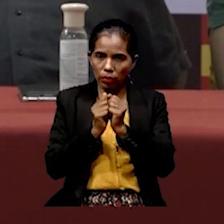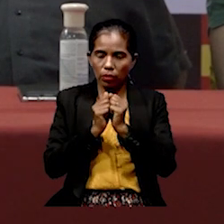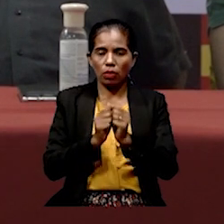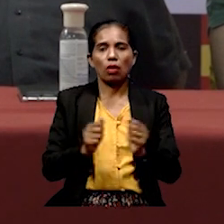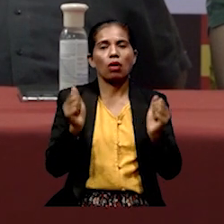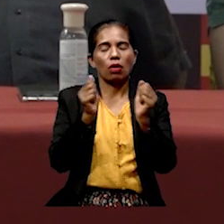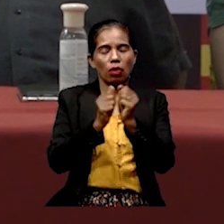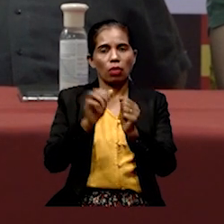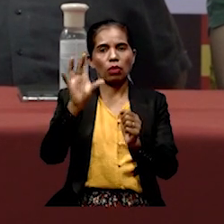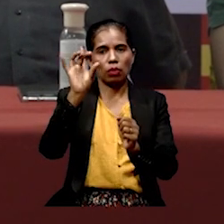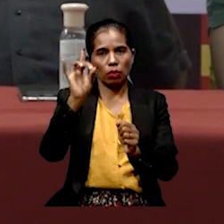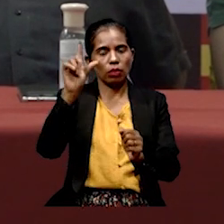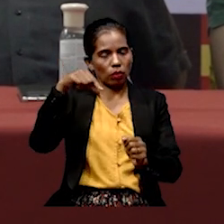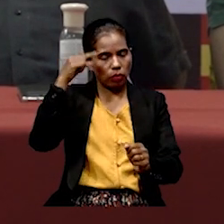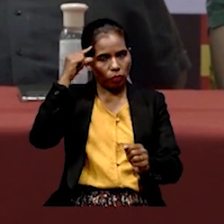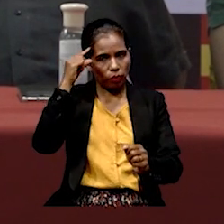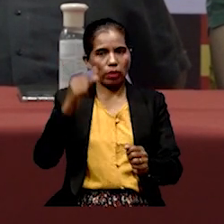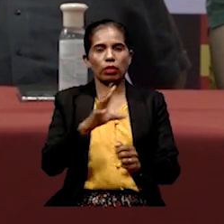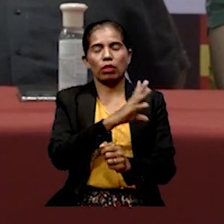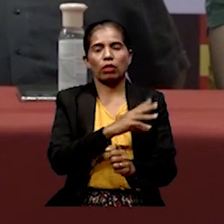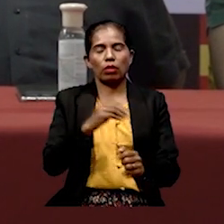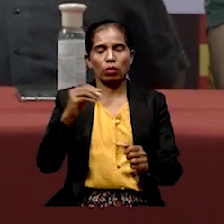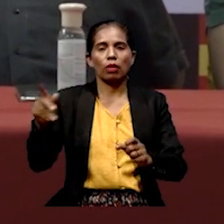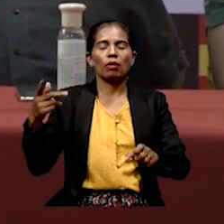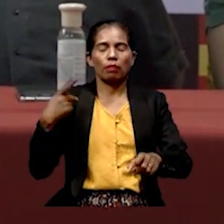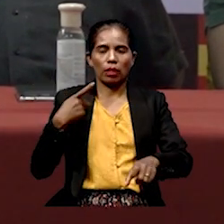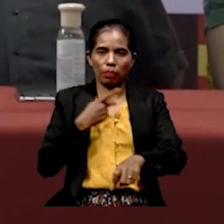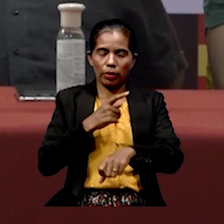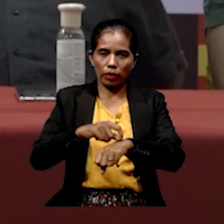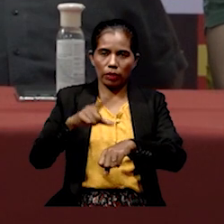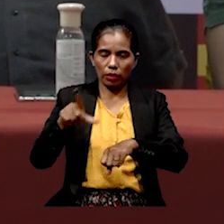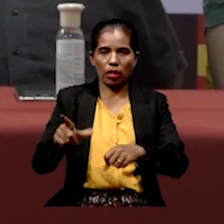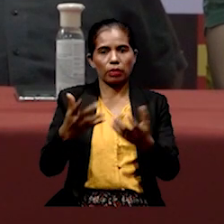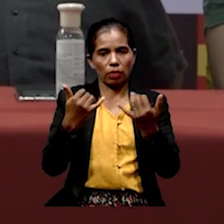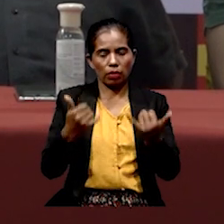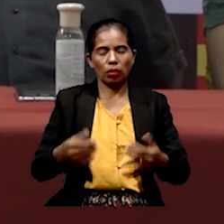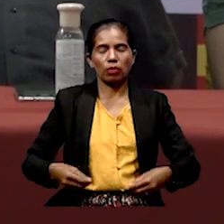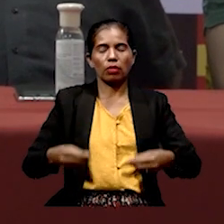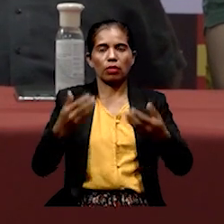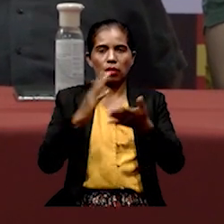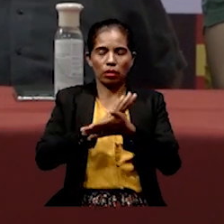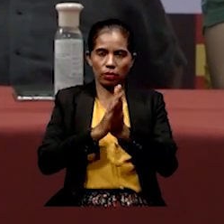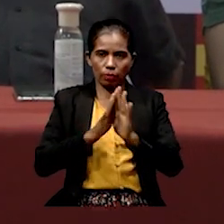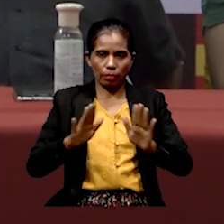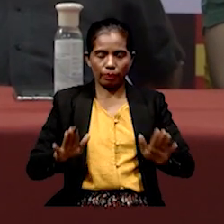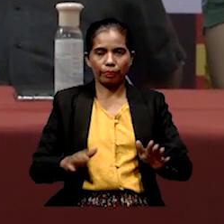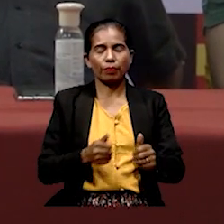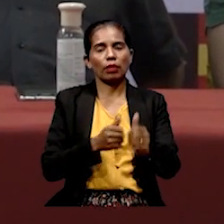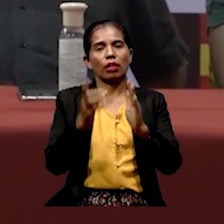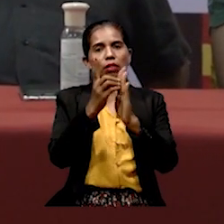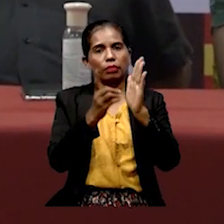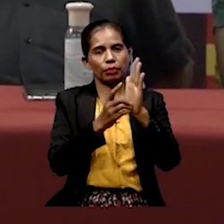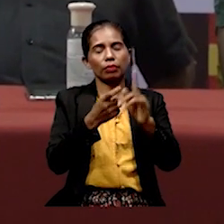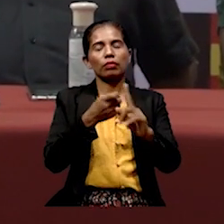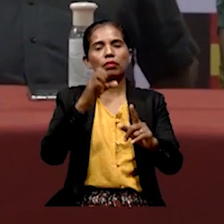oitavo governo constitucional. Homos Parlamento Nacional e da agora para te bele garantir estabilidade. Tuir dado susistai